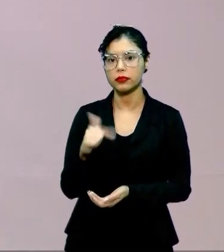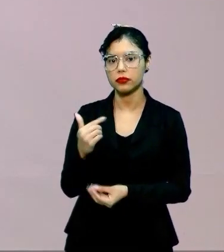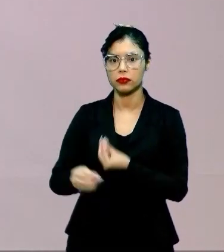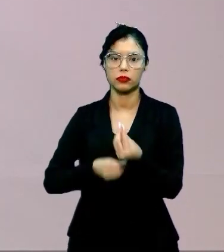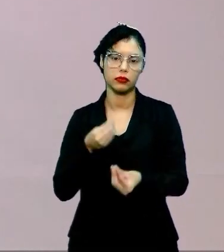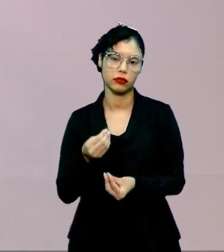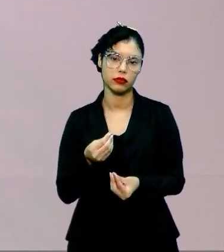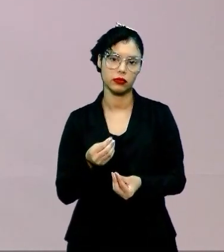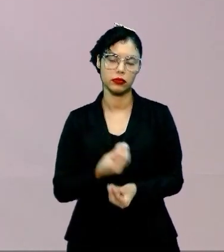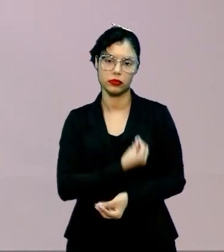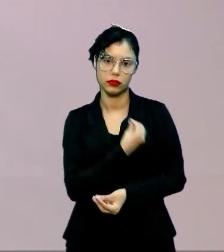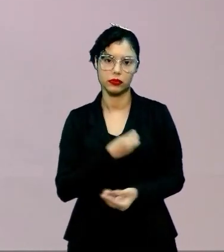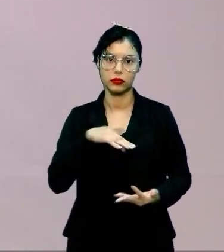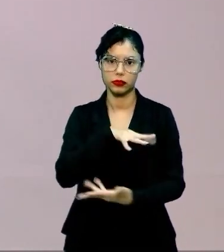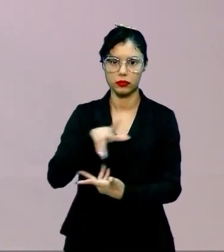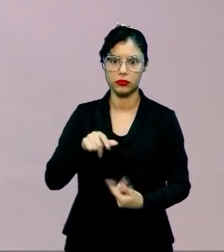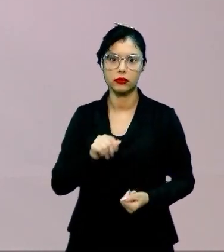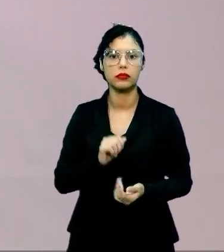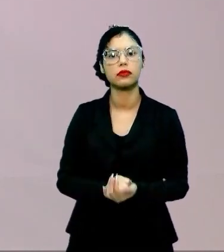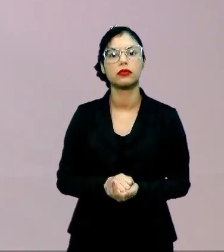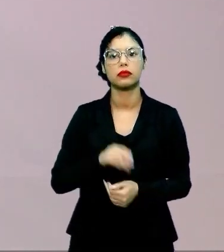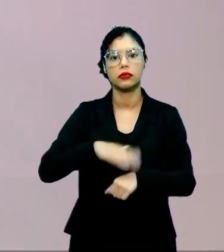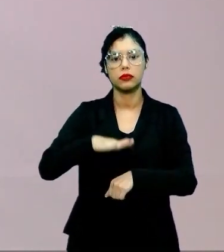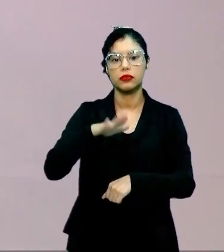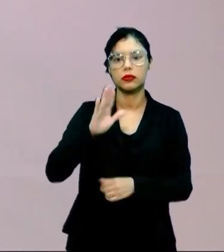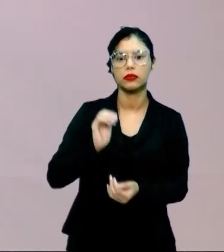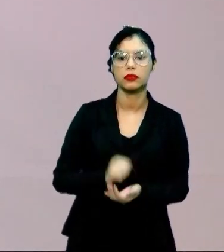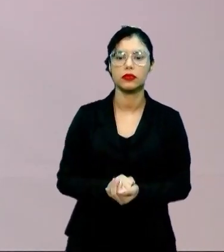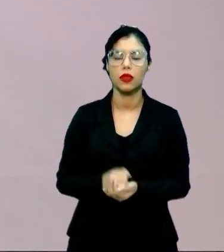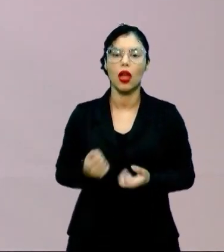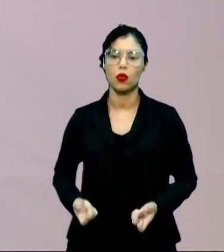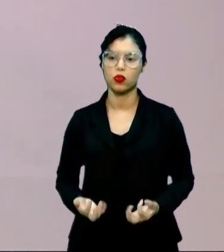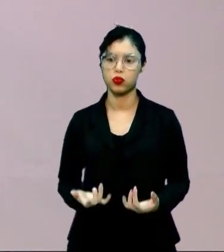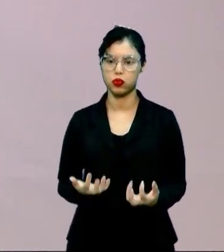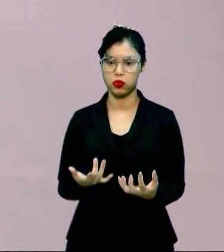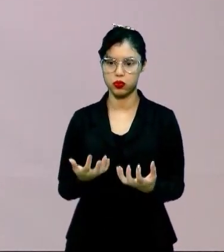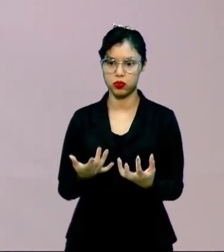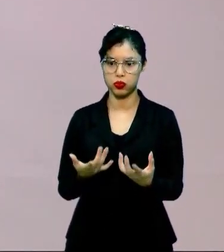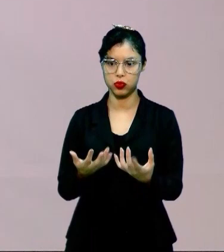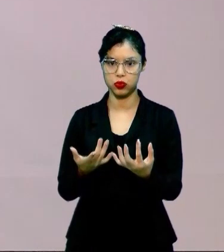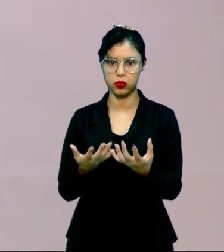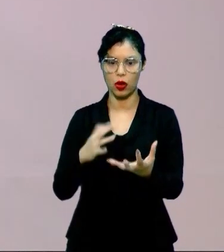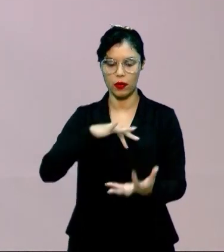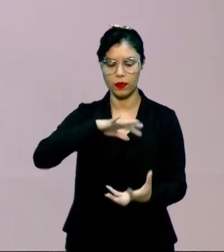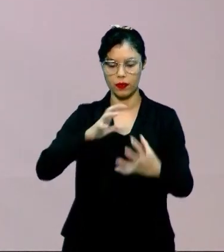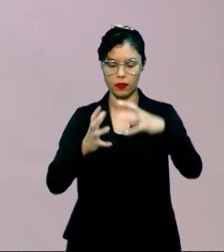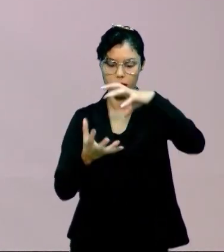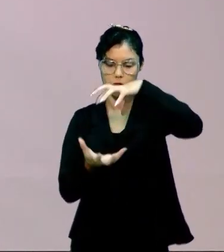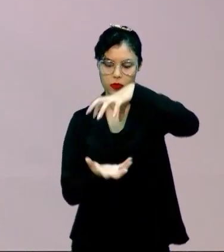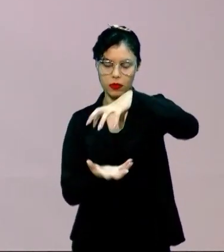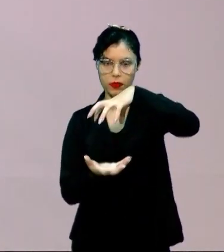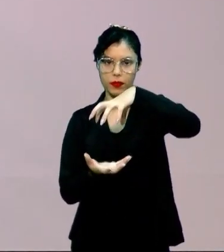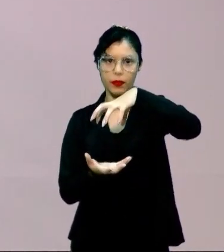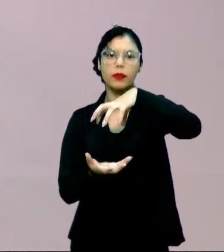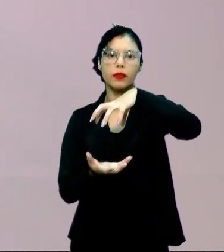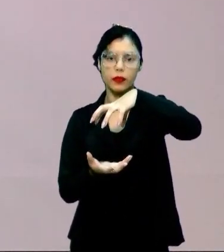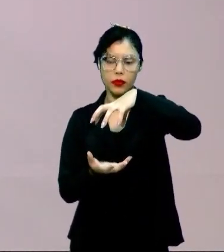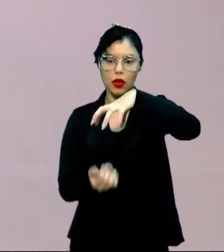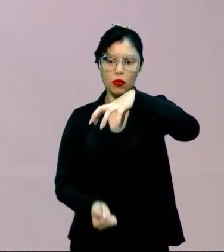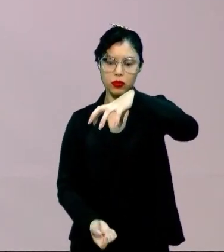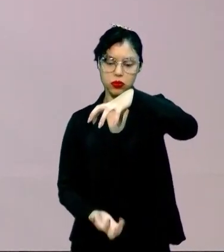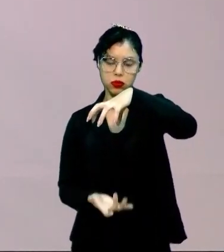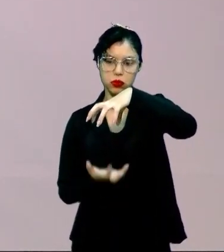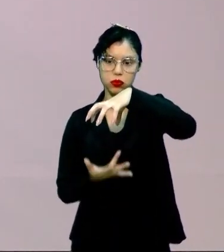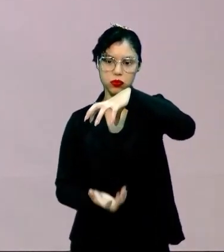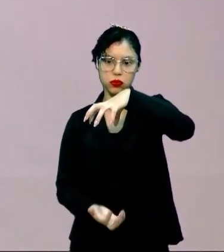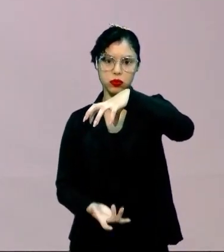há vida na Terra. Mas e o aquecimento global? O excesso do efeito estufa ocorre o aquecimento global.